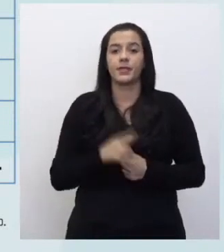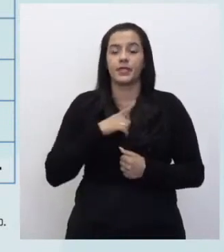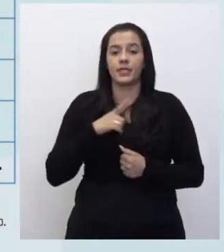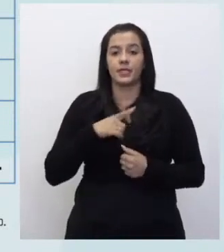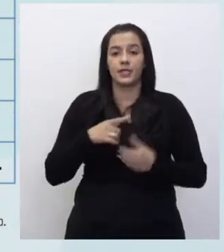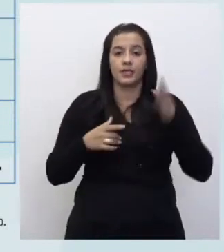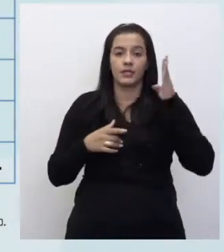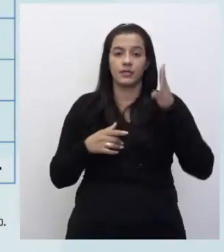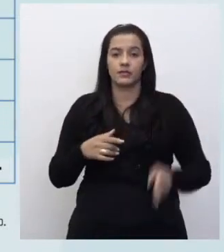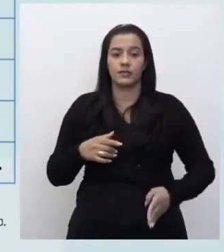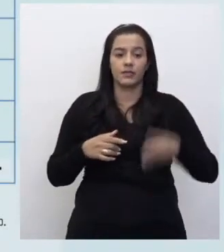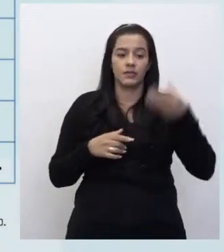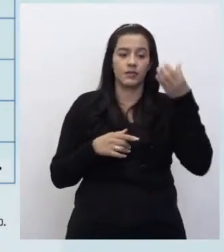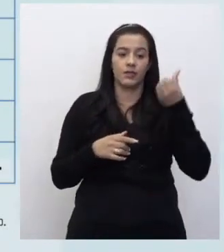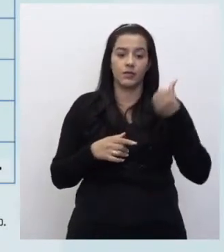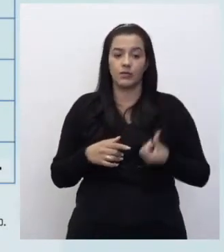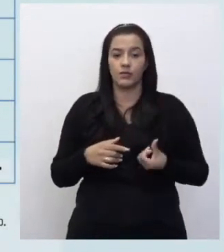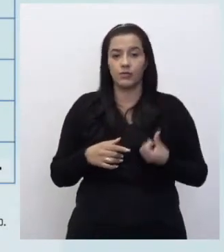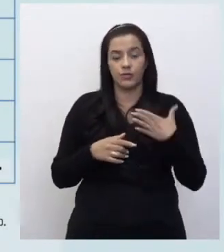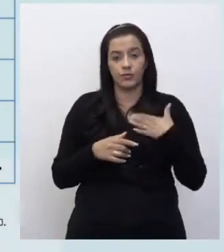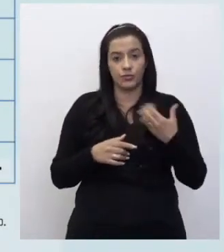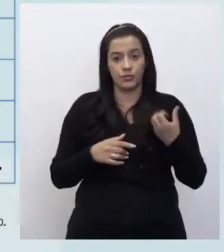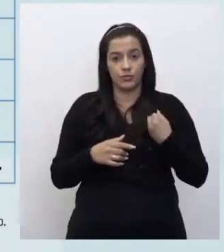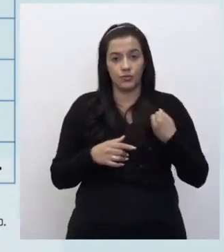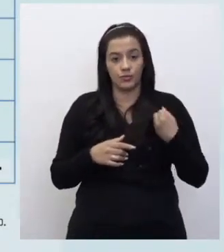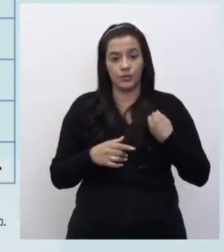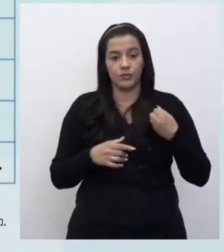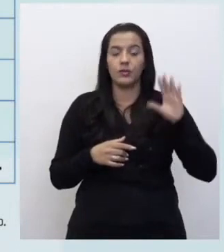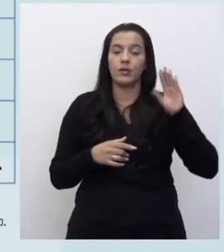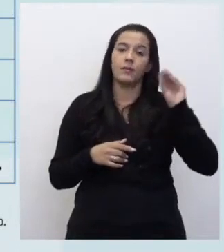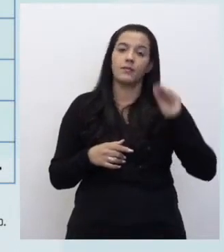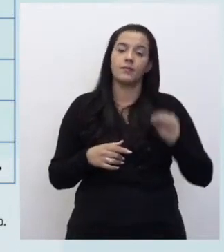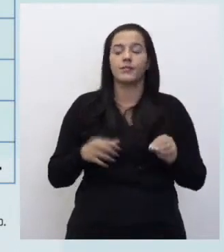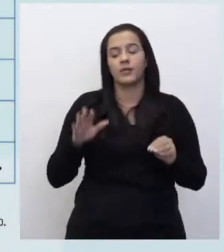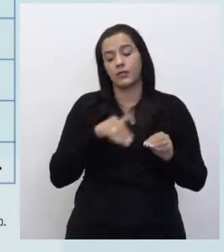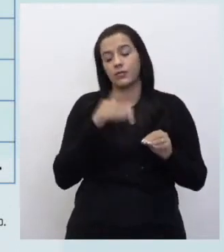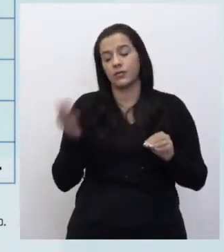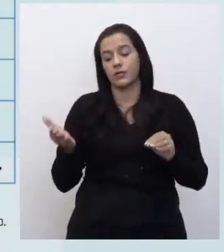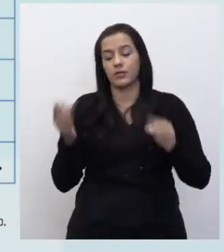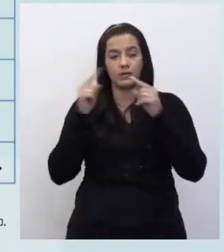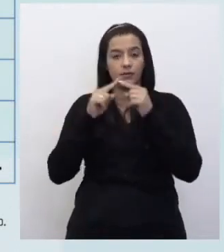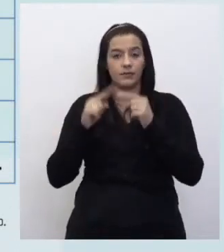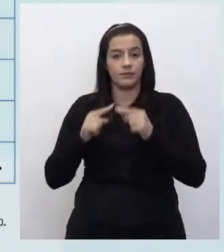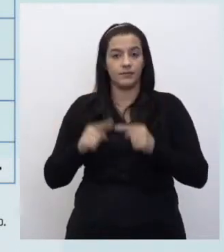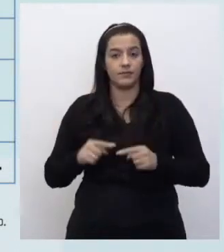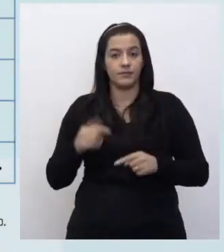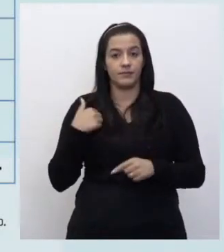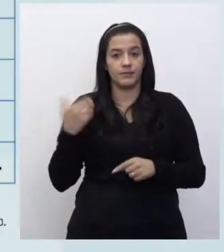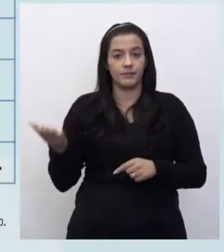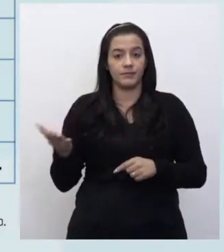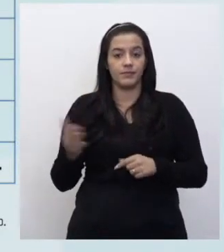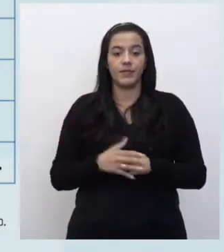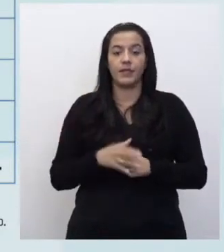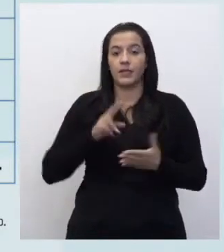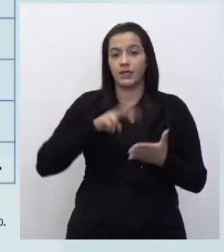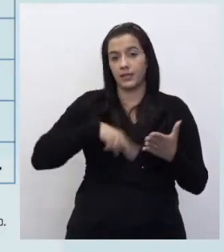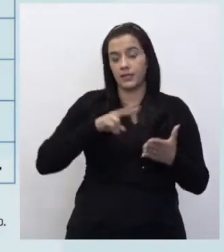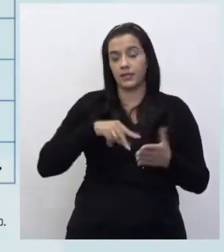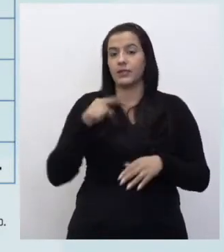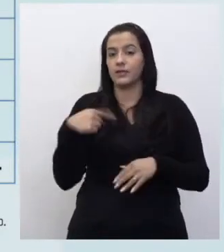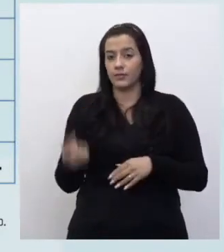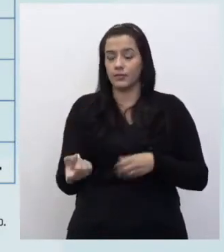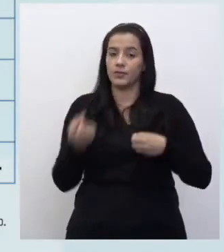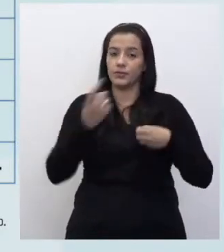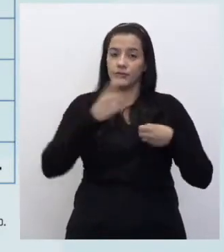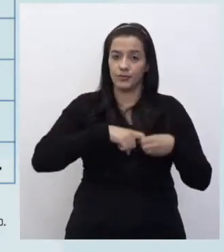à esquerda, and what they represent on the right, o que eles representam à direita, ok? Então, nesse momento a gente não vai ler e traduzir, depois que a gente